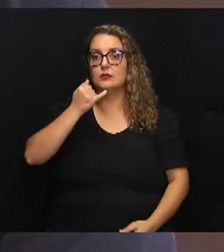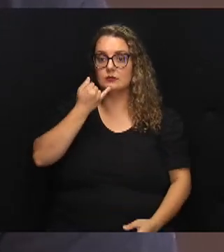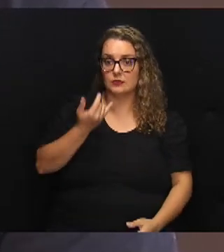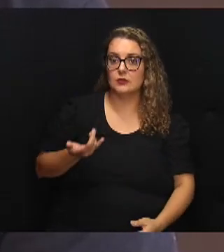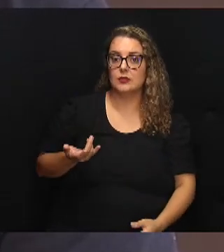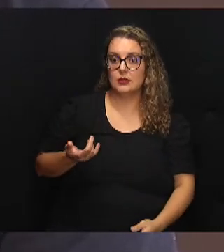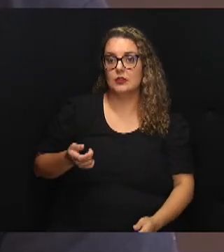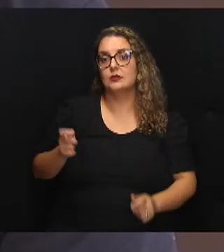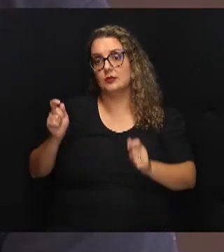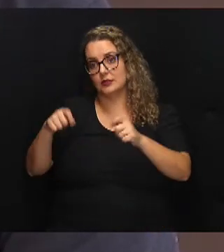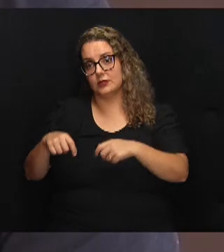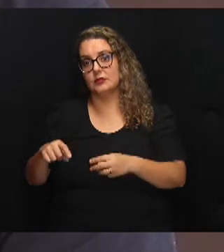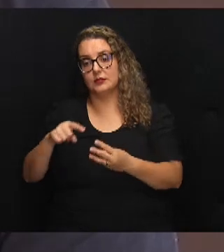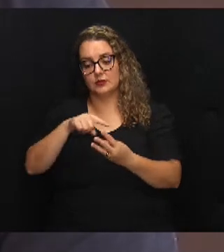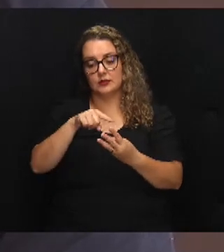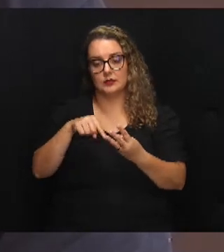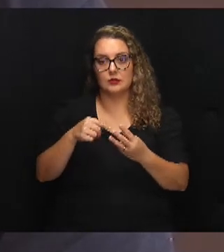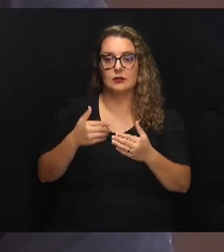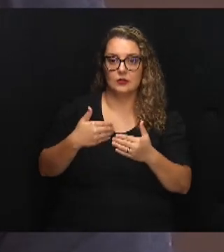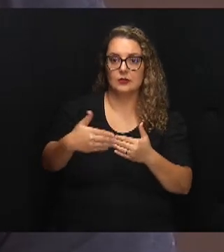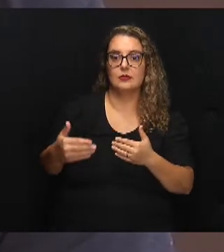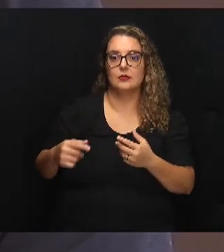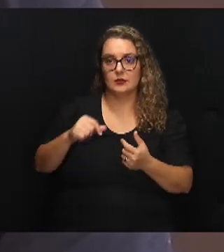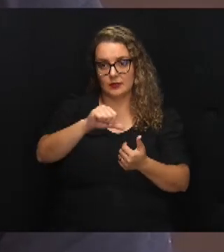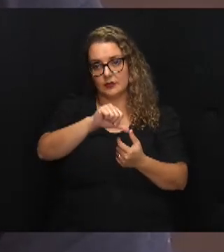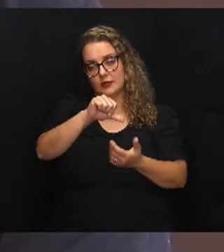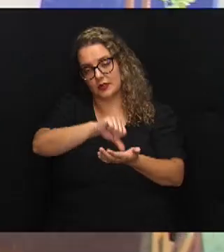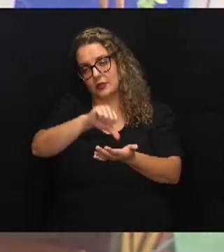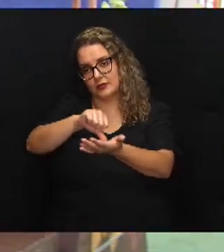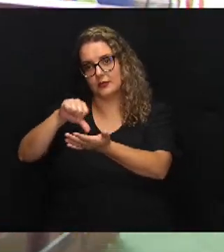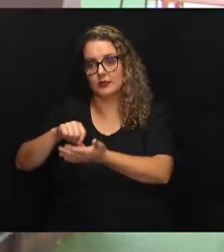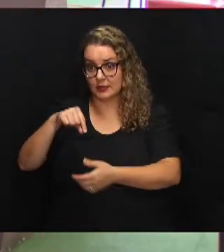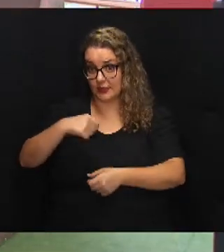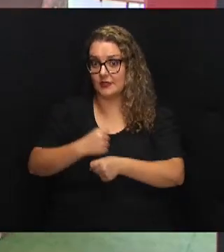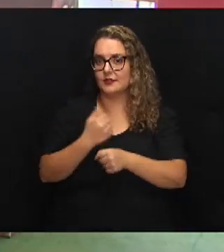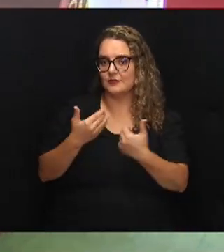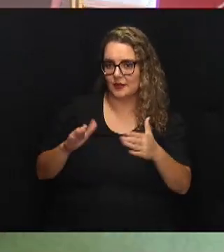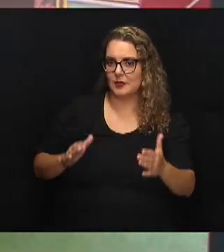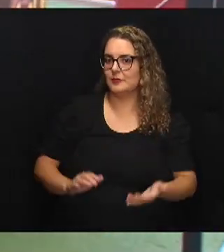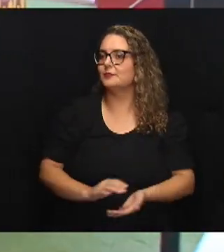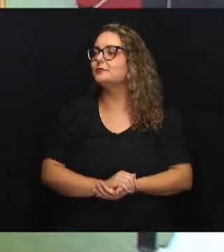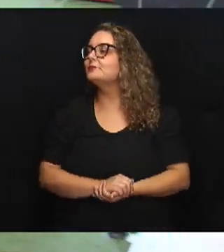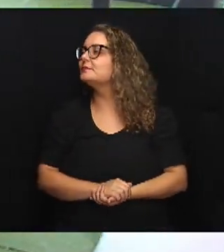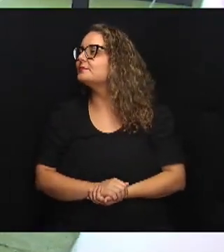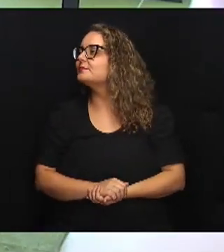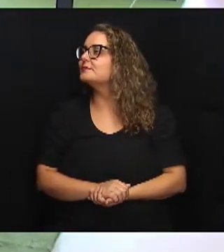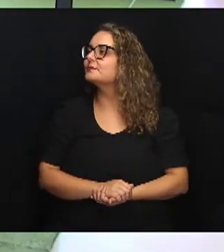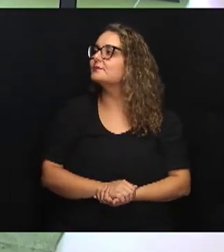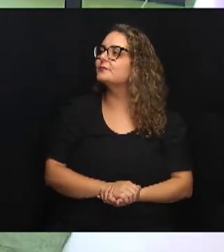provavelmente, essas são as próximas 3 unidades que vão abrir durante esse ano.